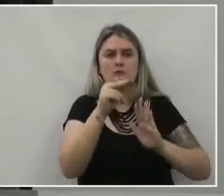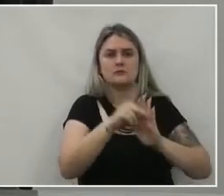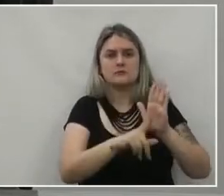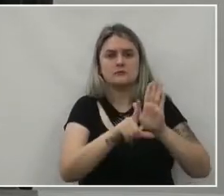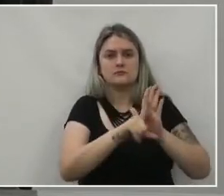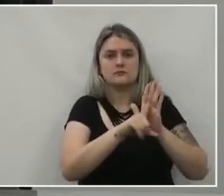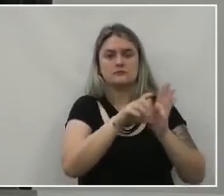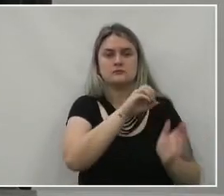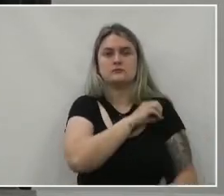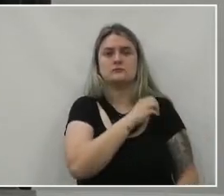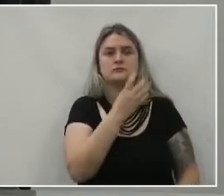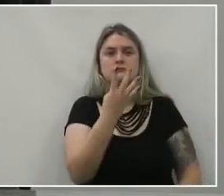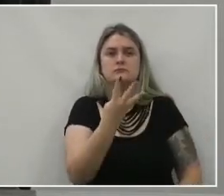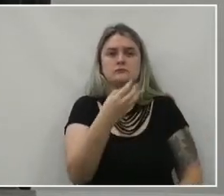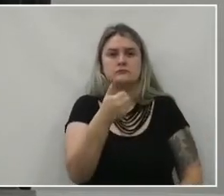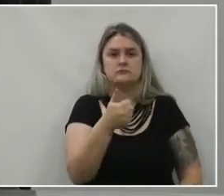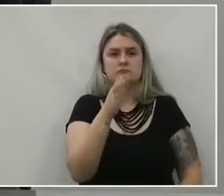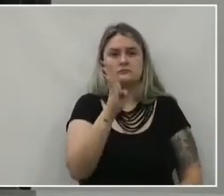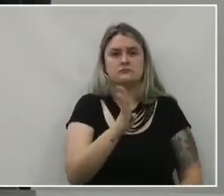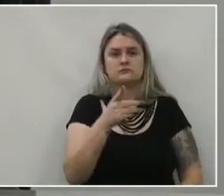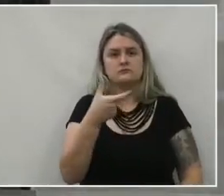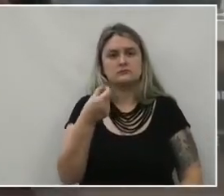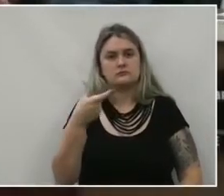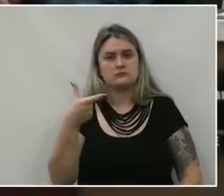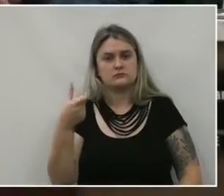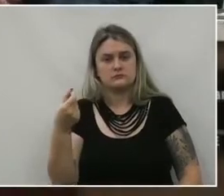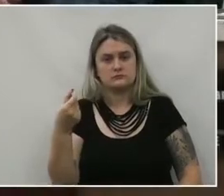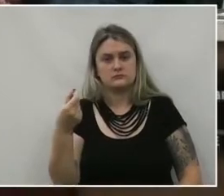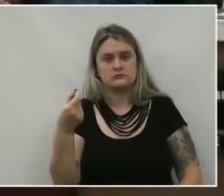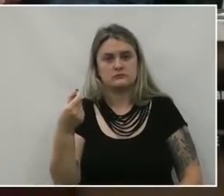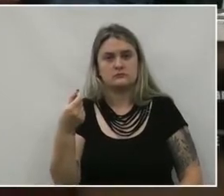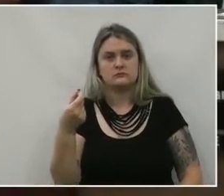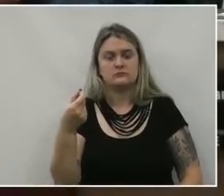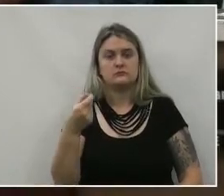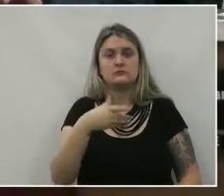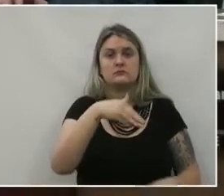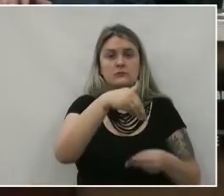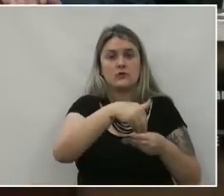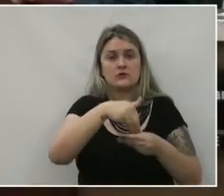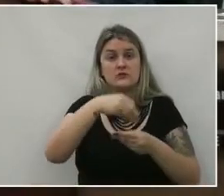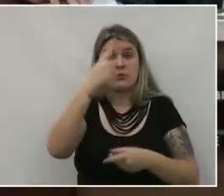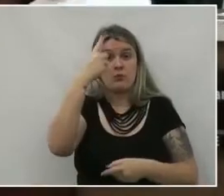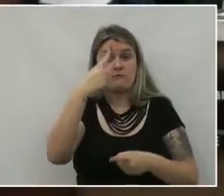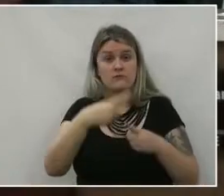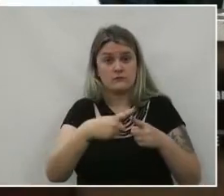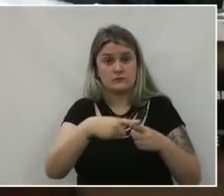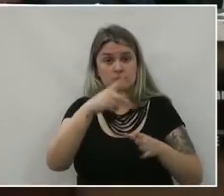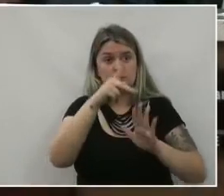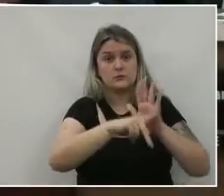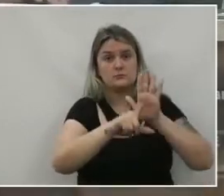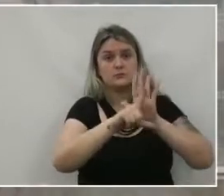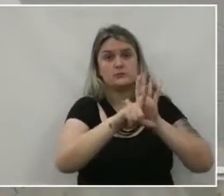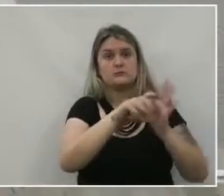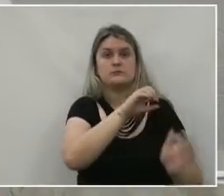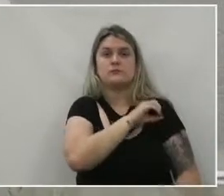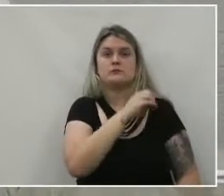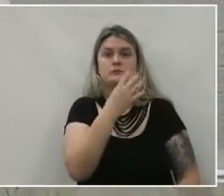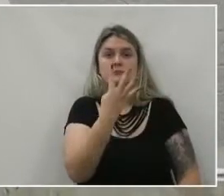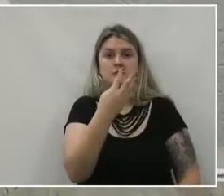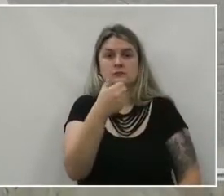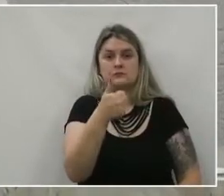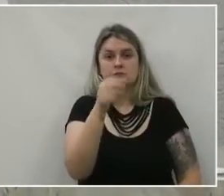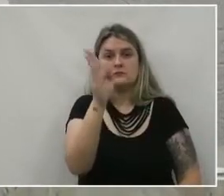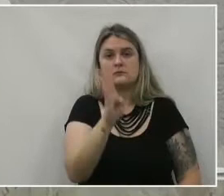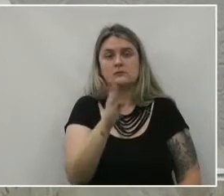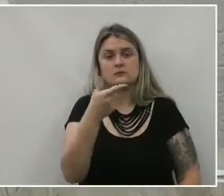projeto de lei ordinária número 41, barra 2020 Votação única do projeto de lei ordinária número 41,